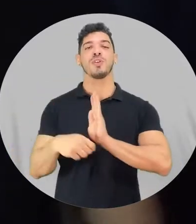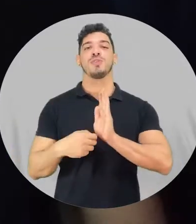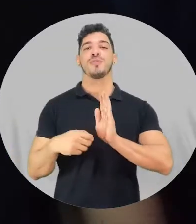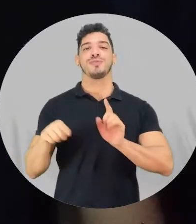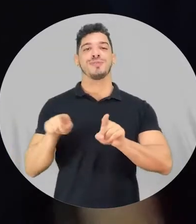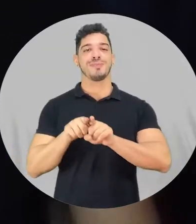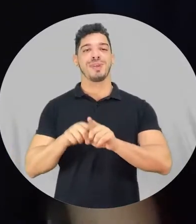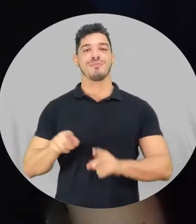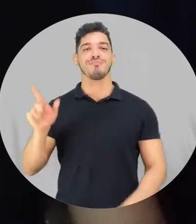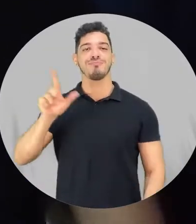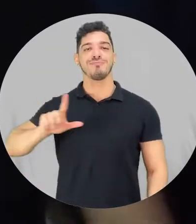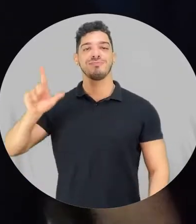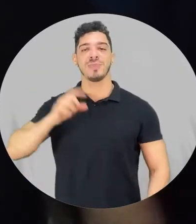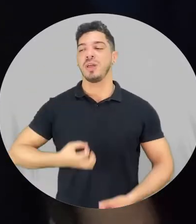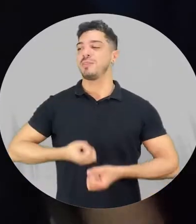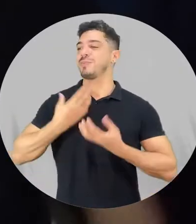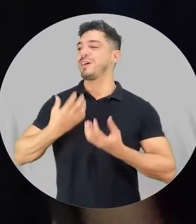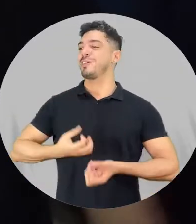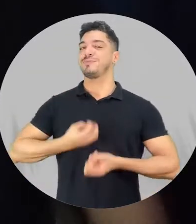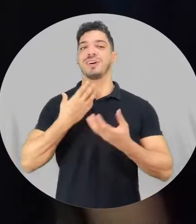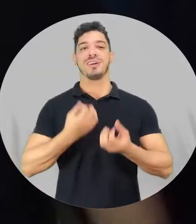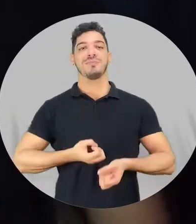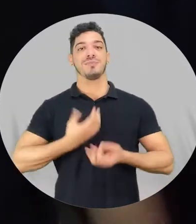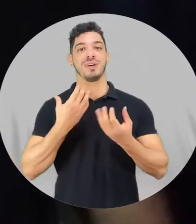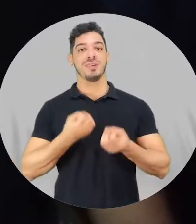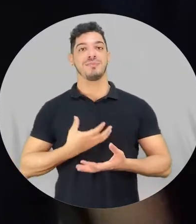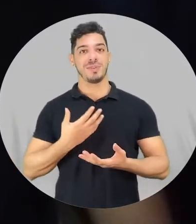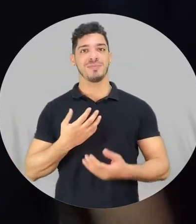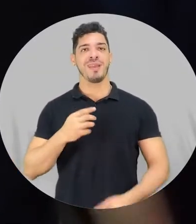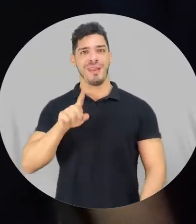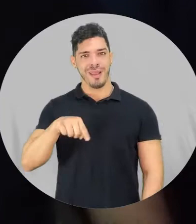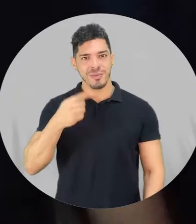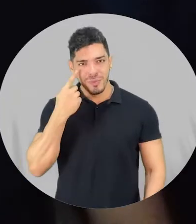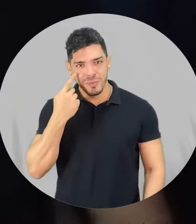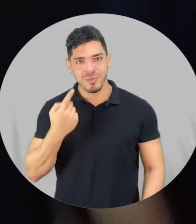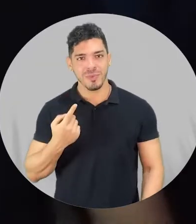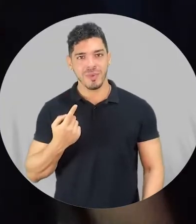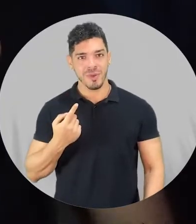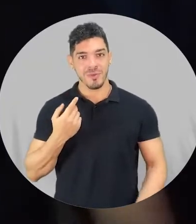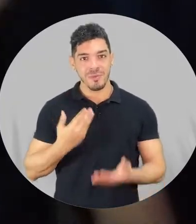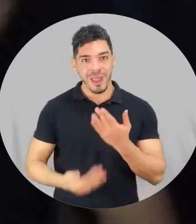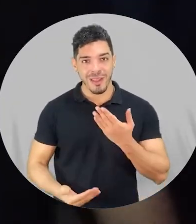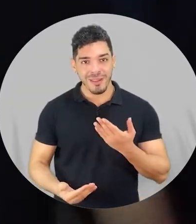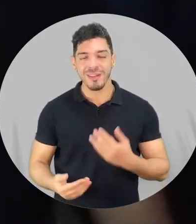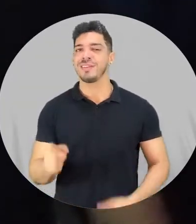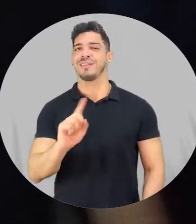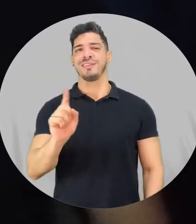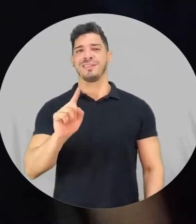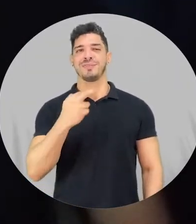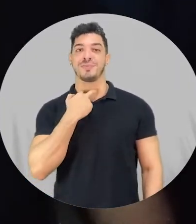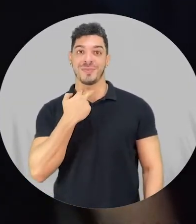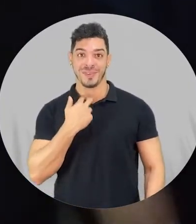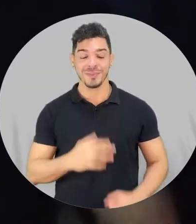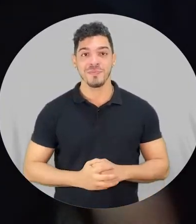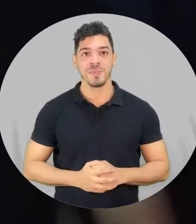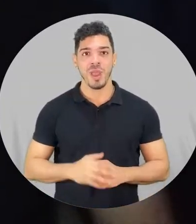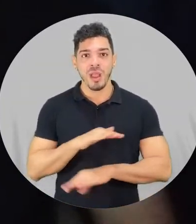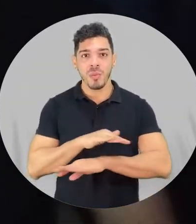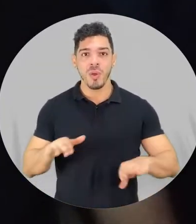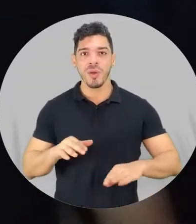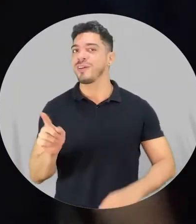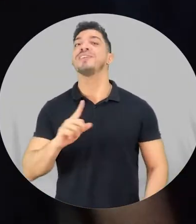com Ranieri Abrantes e Beto Cajá. Você vai perder isso? Vai nada. Acabou coisa nenhuma. 19h